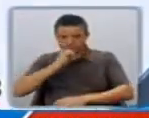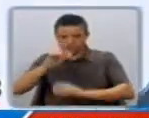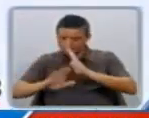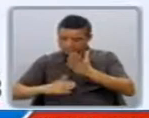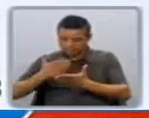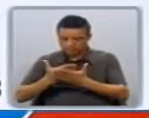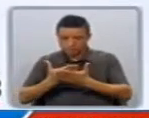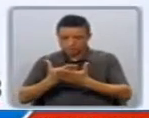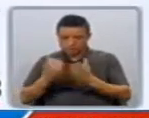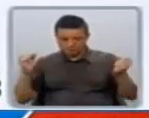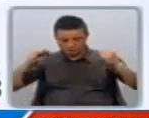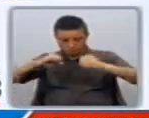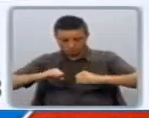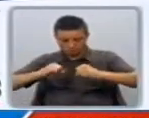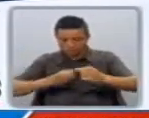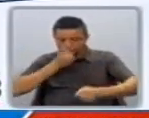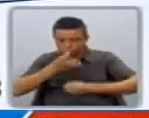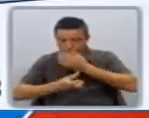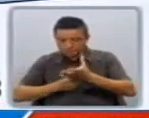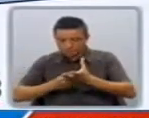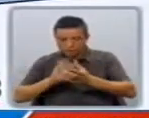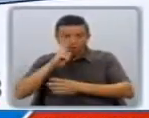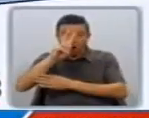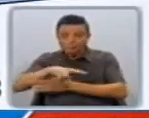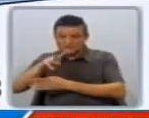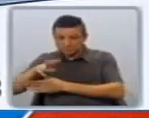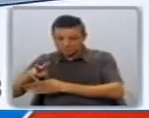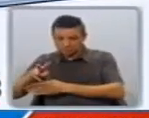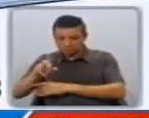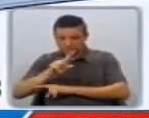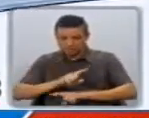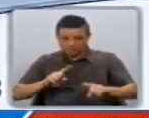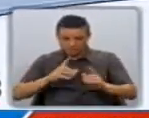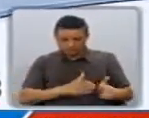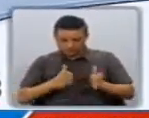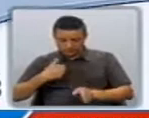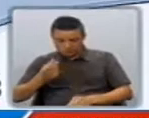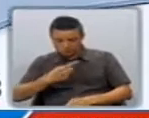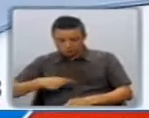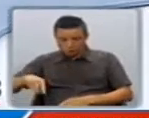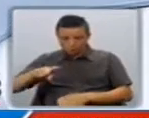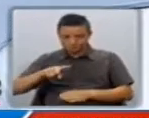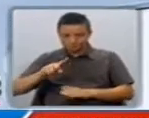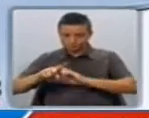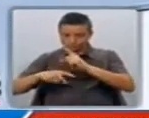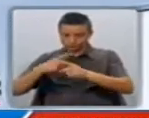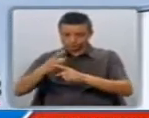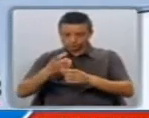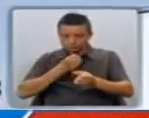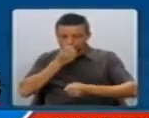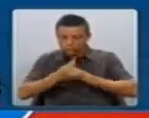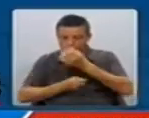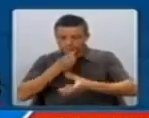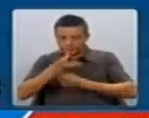seja, que há uma concordância entre a explicação e a observação. Não, nem por aí. E, portanto, nós temos que arranjar um outro tipo de explicações